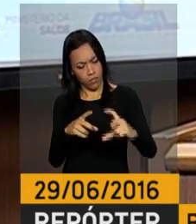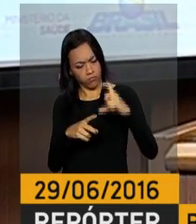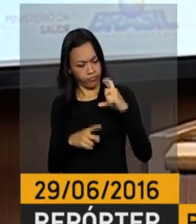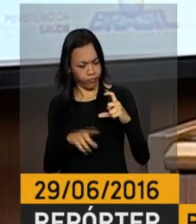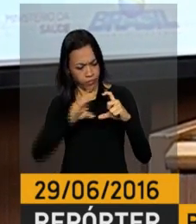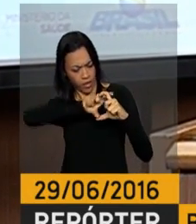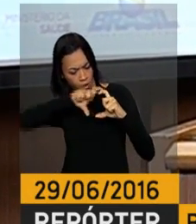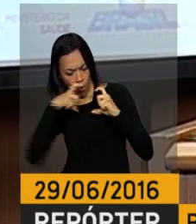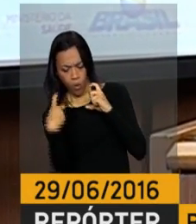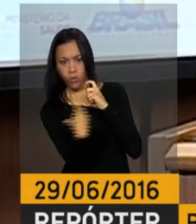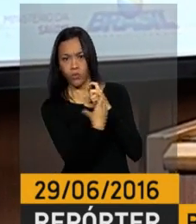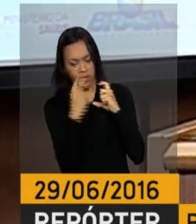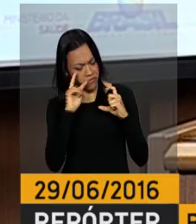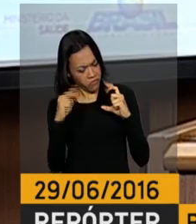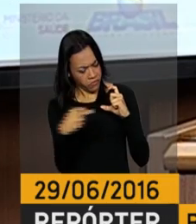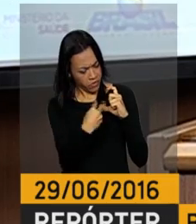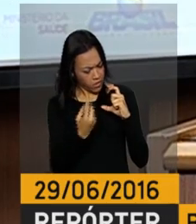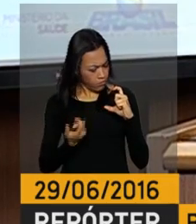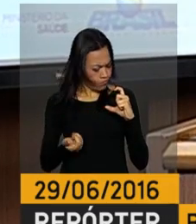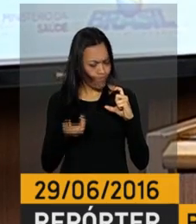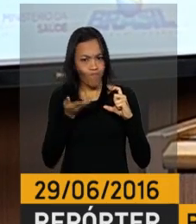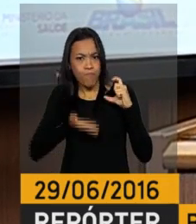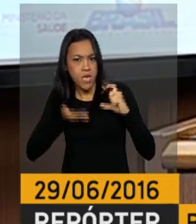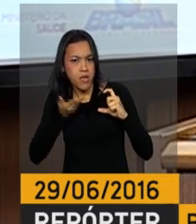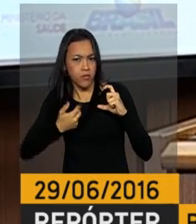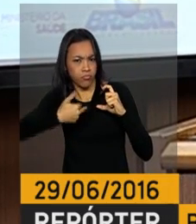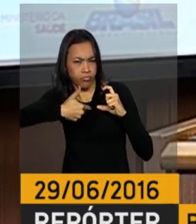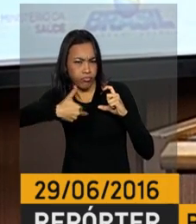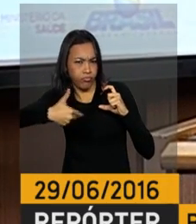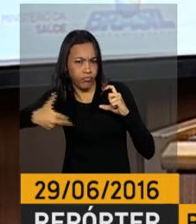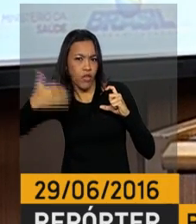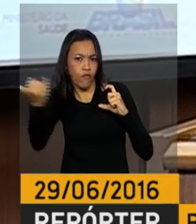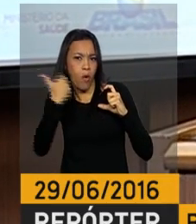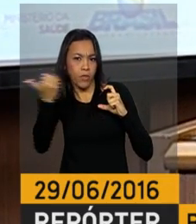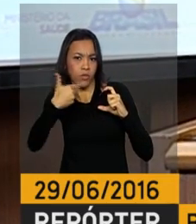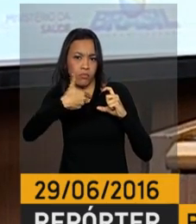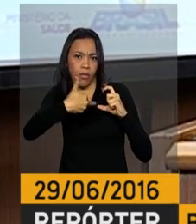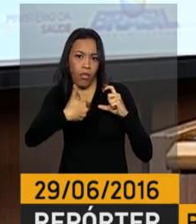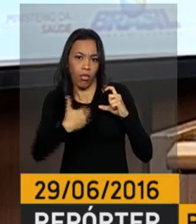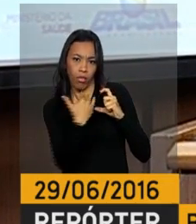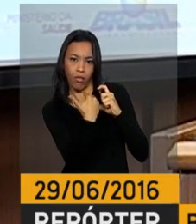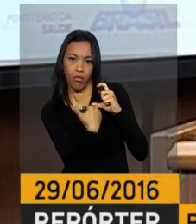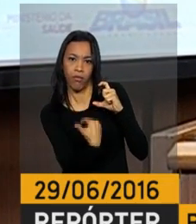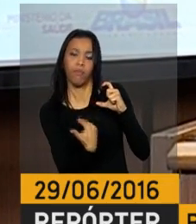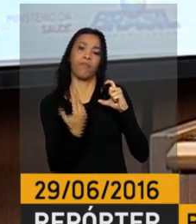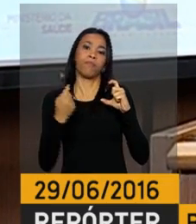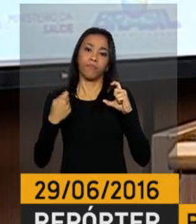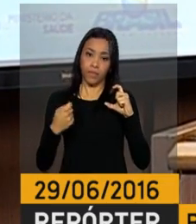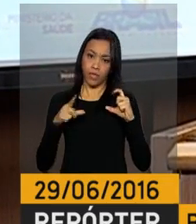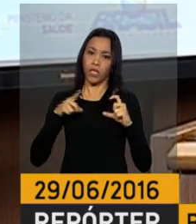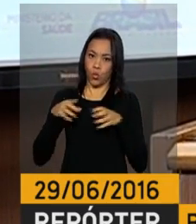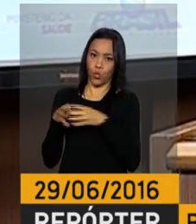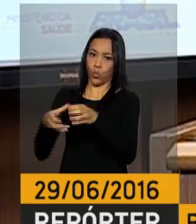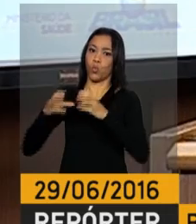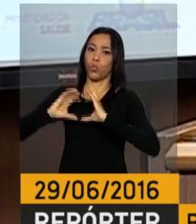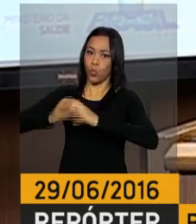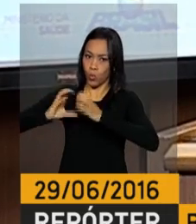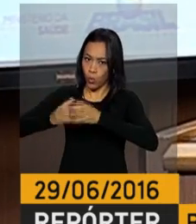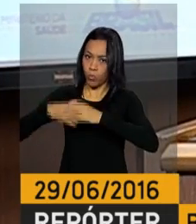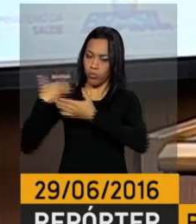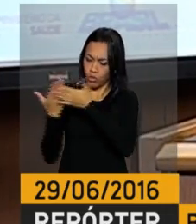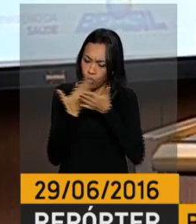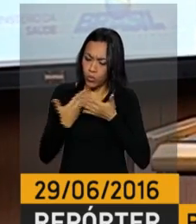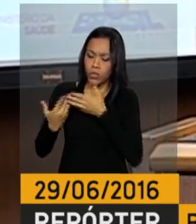alimentos e a ideia e tem um grupo de trabalho em curso que já tá eh estudando o que vai ser feito